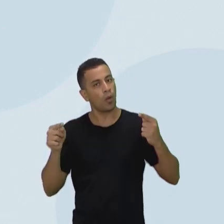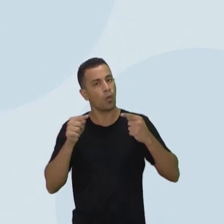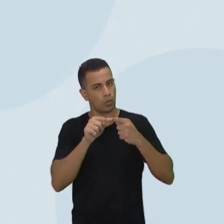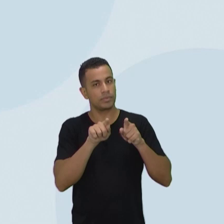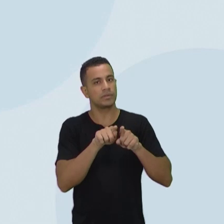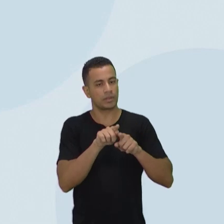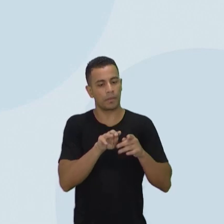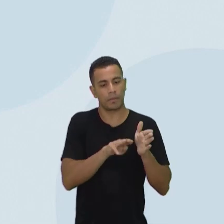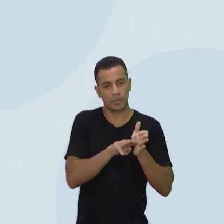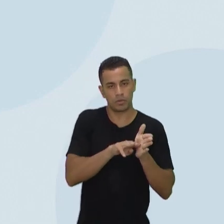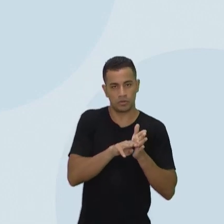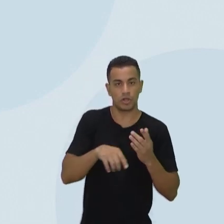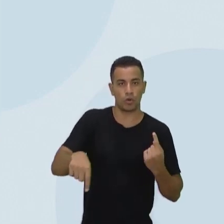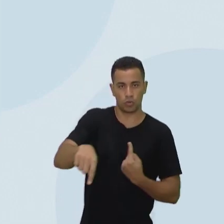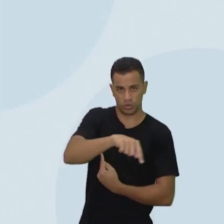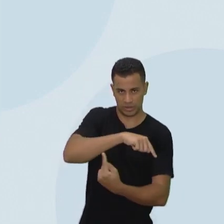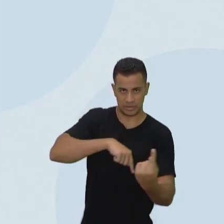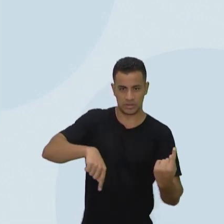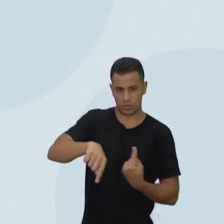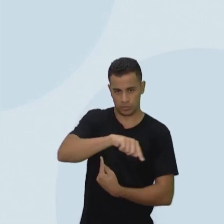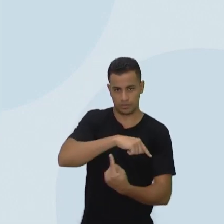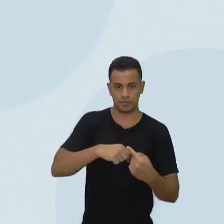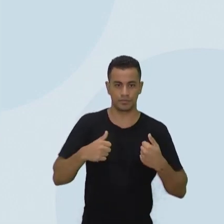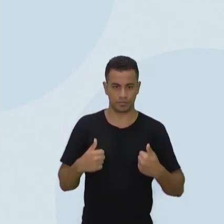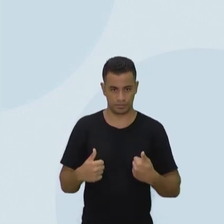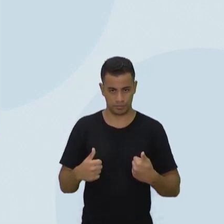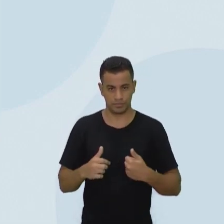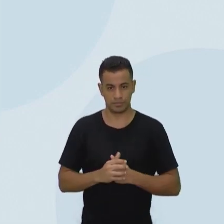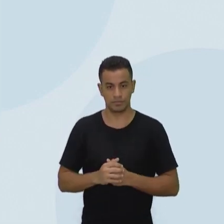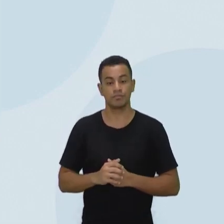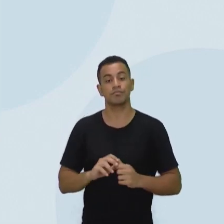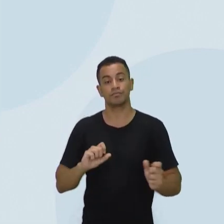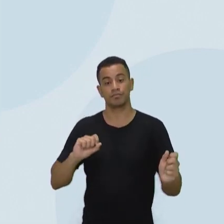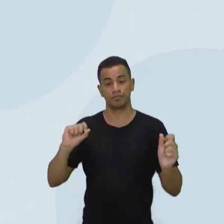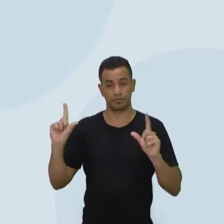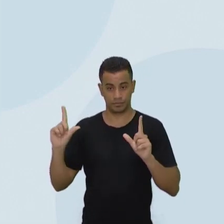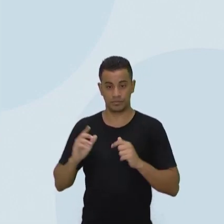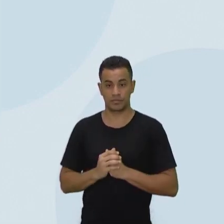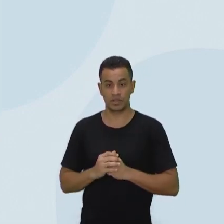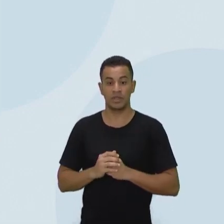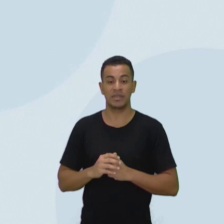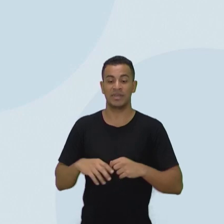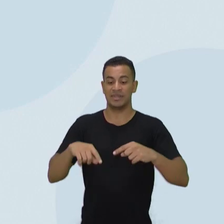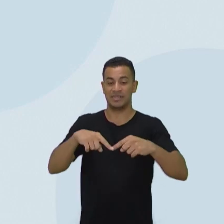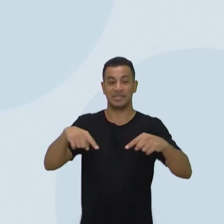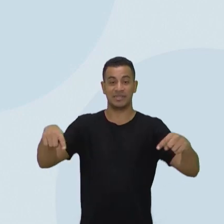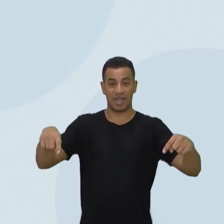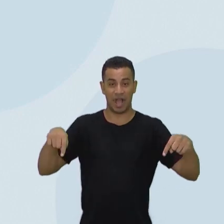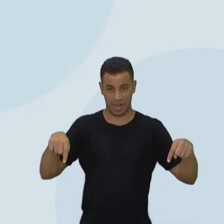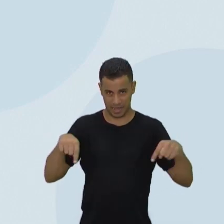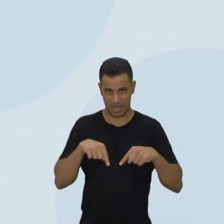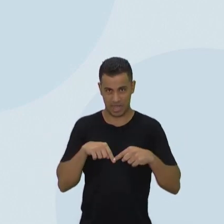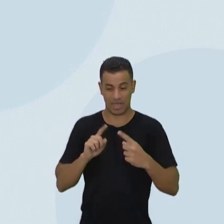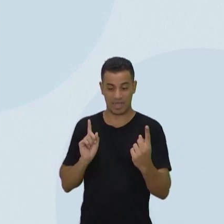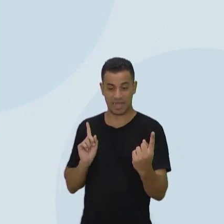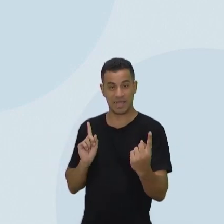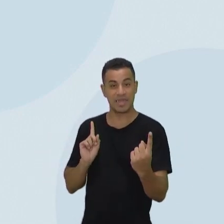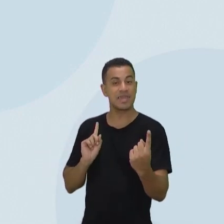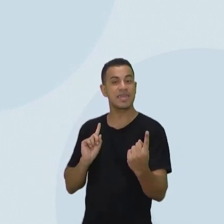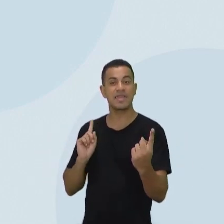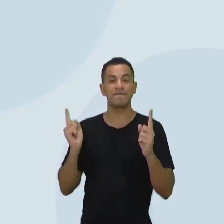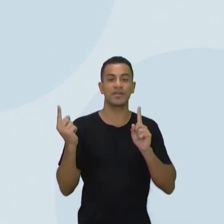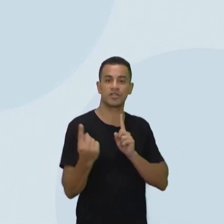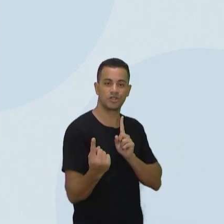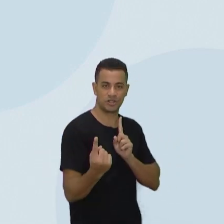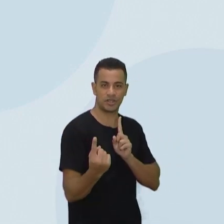estações. Próximo slide. Eu tenho a sala de aula invertida, também uma metodologia ativa,